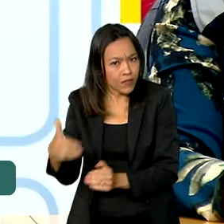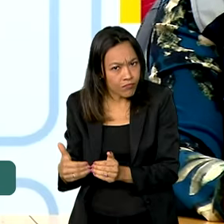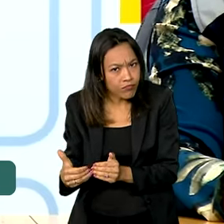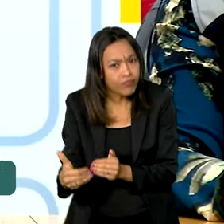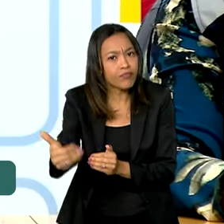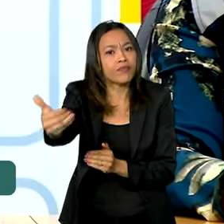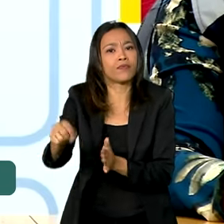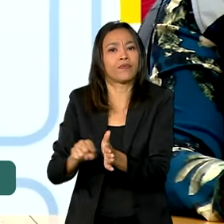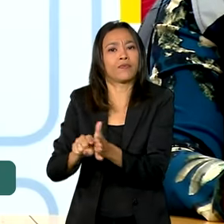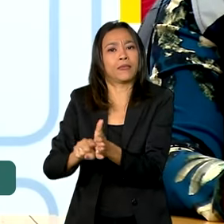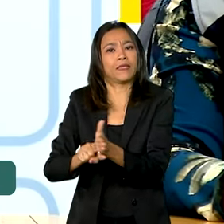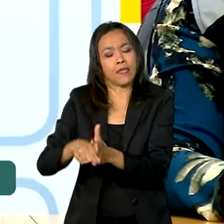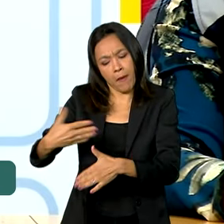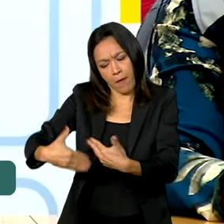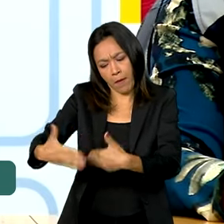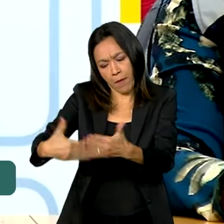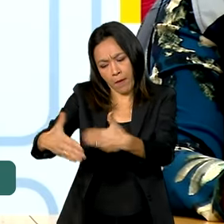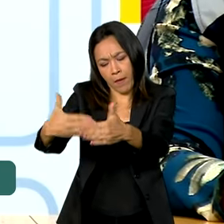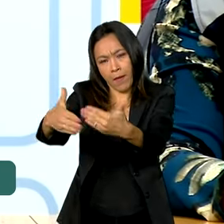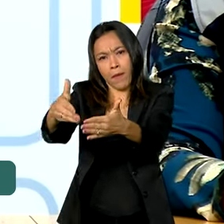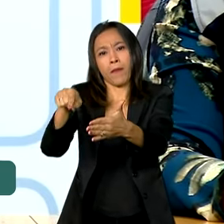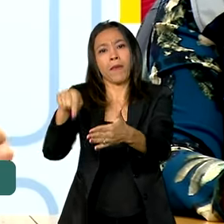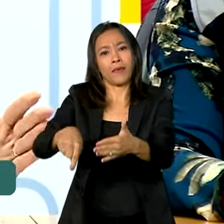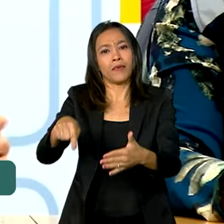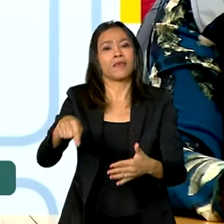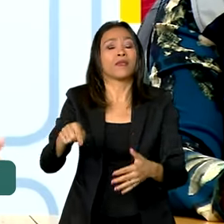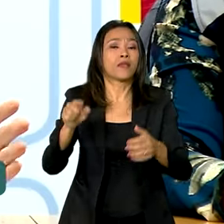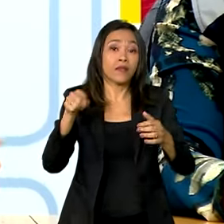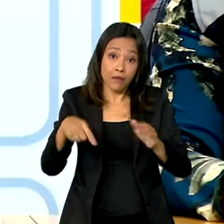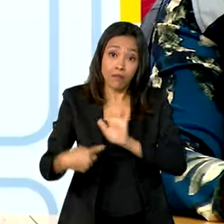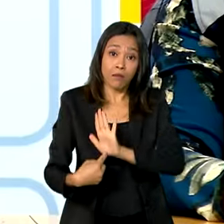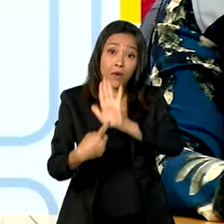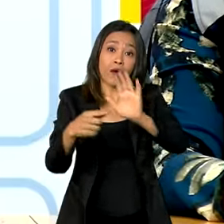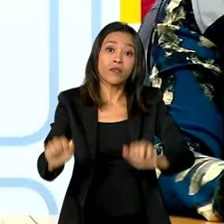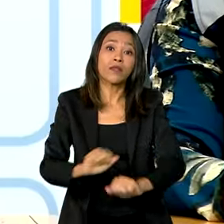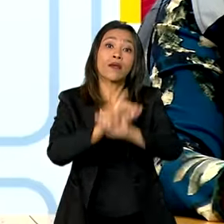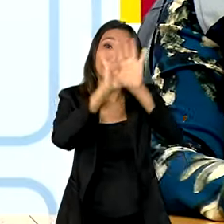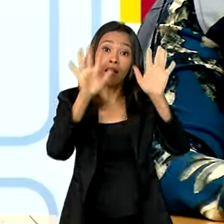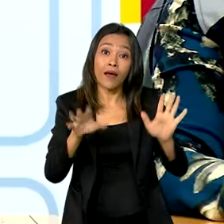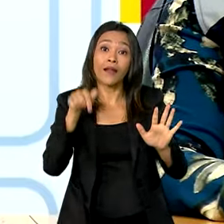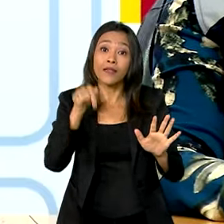desenvolvidas, como expressamos de uma maneira muito clara no